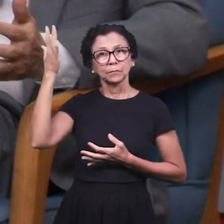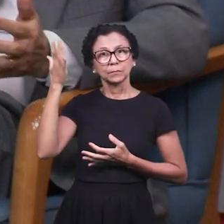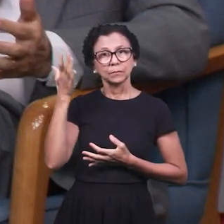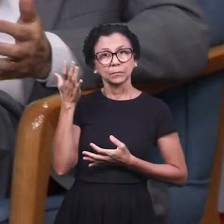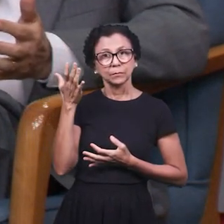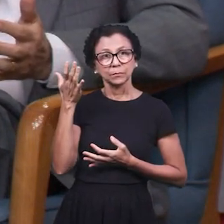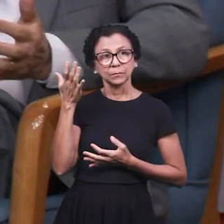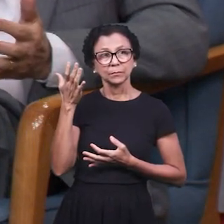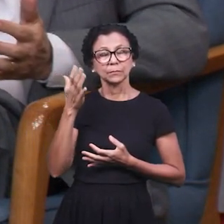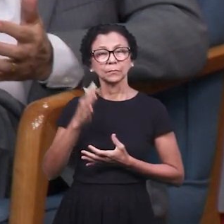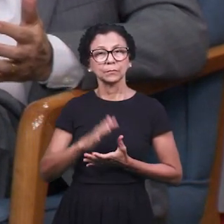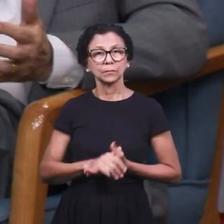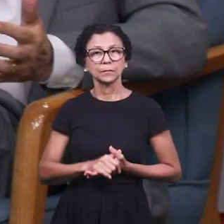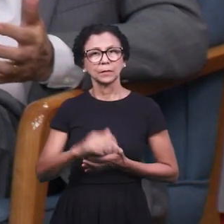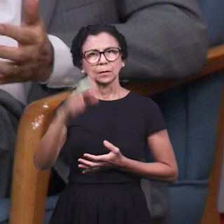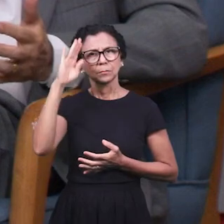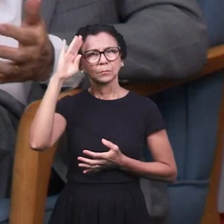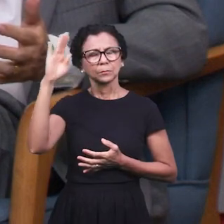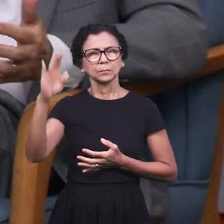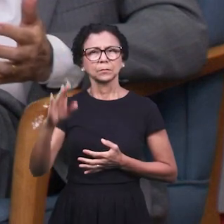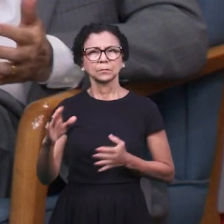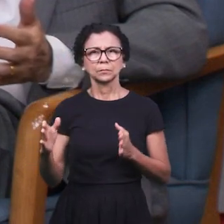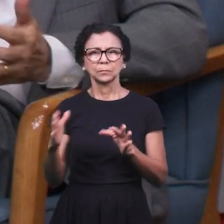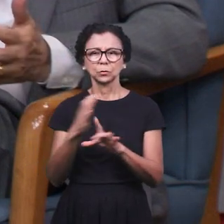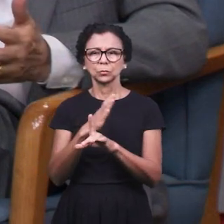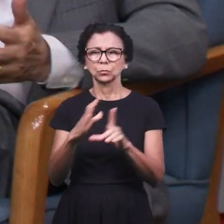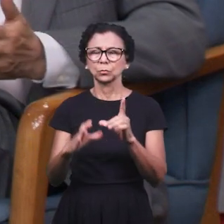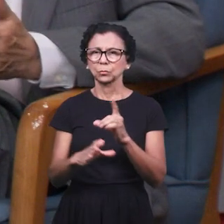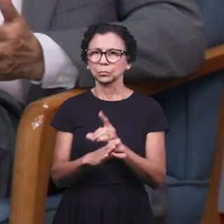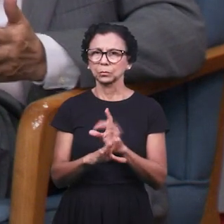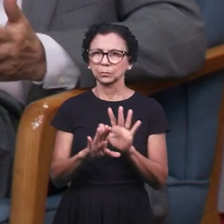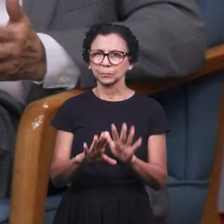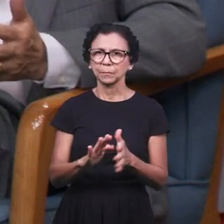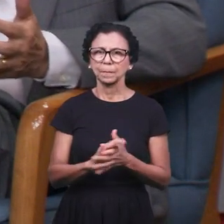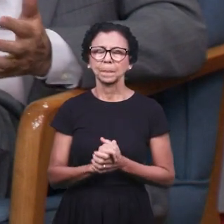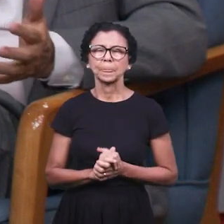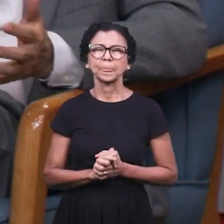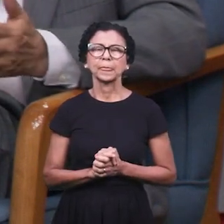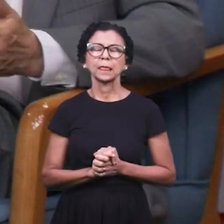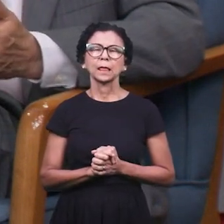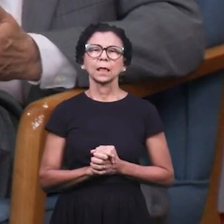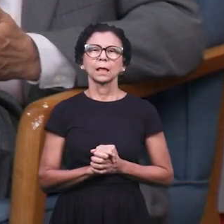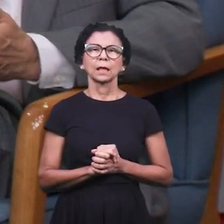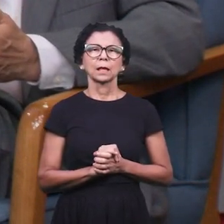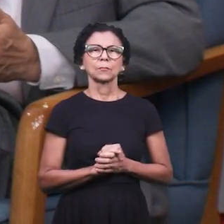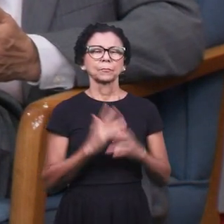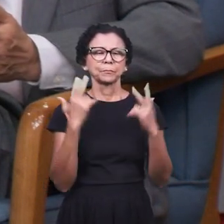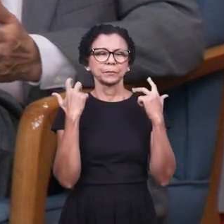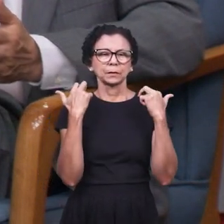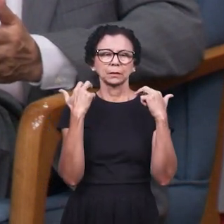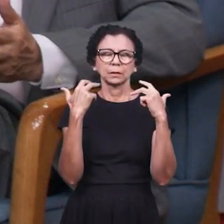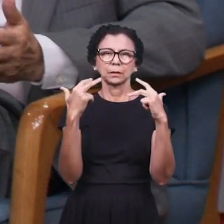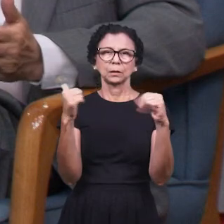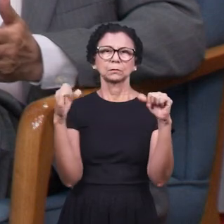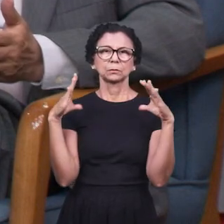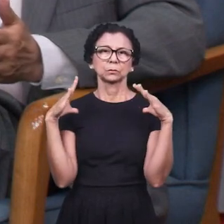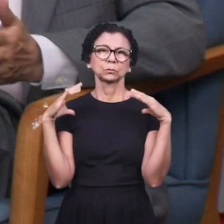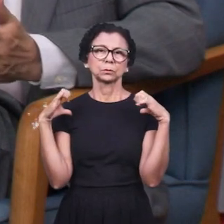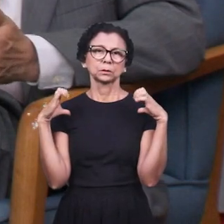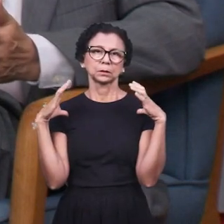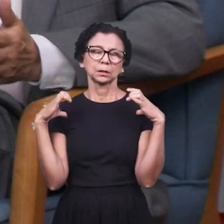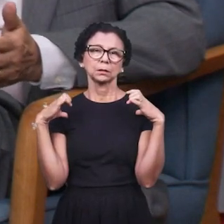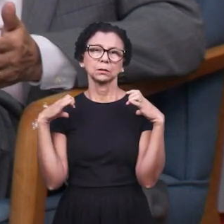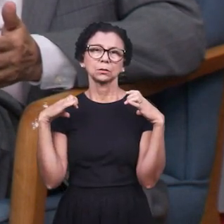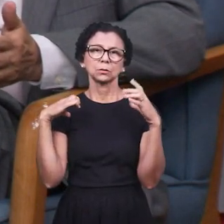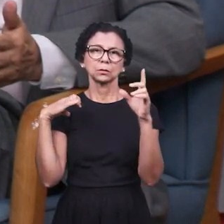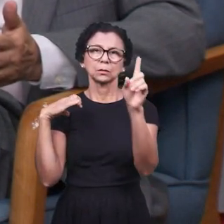há dons que eles, por exemplo, o dom de interpretação de línguas é um dom que você